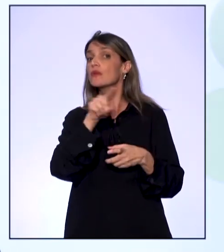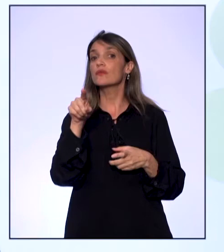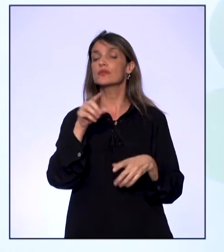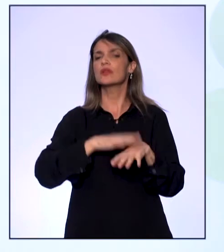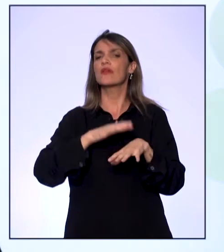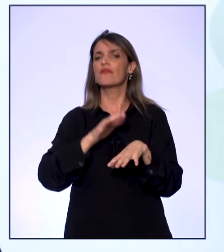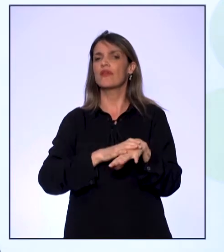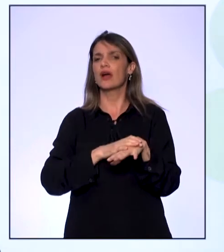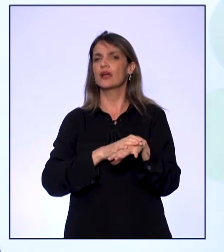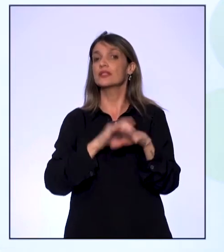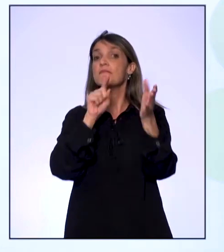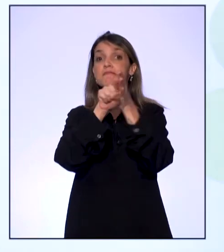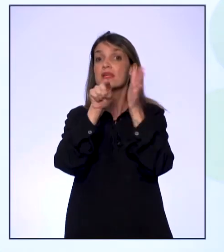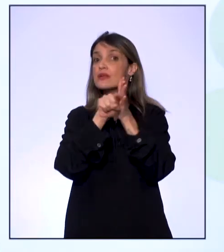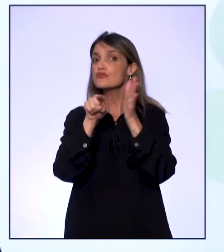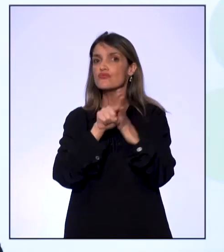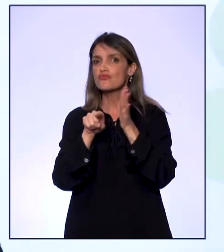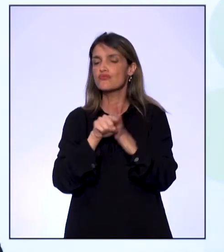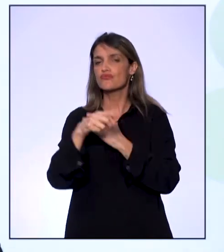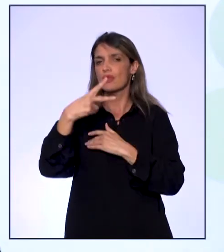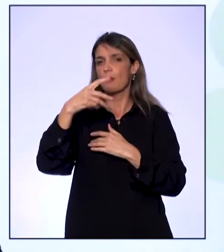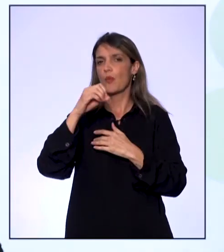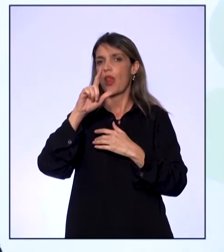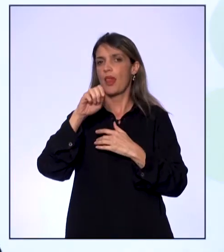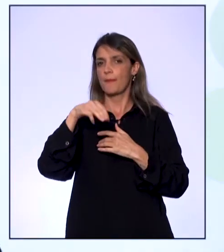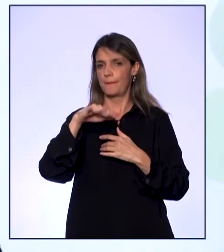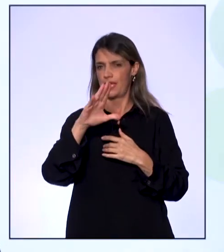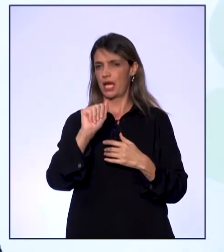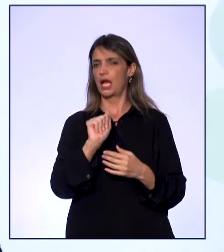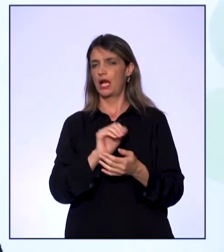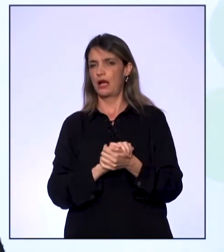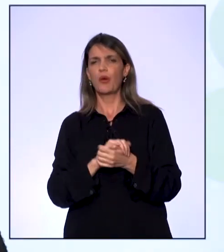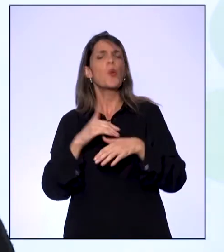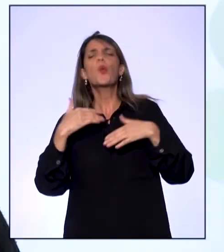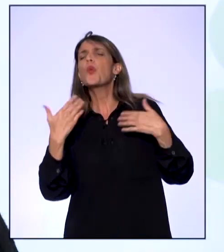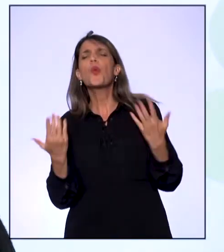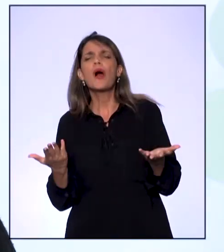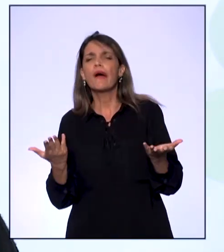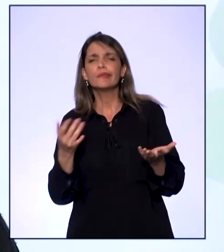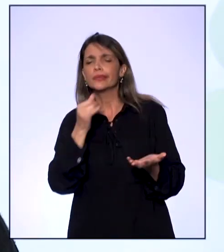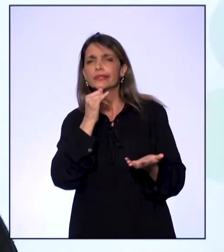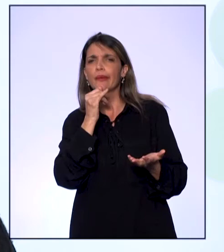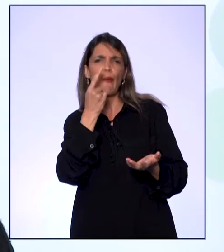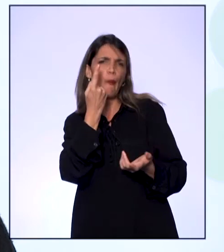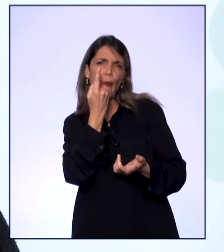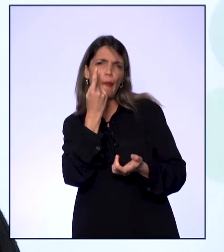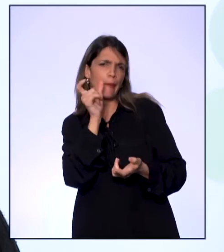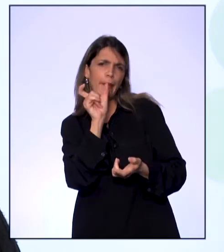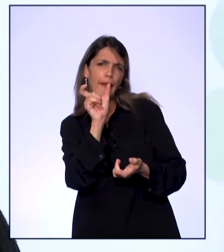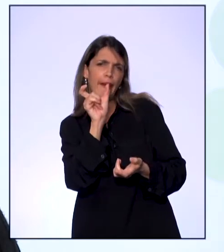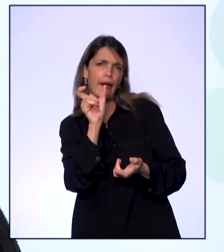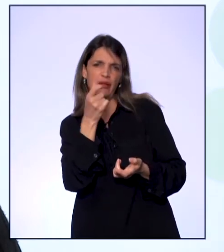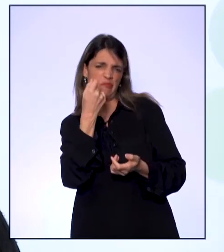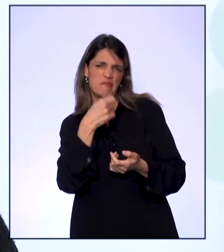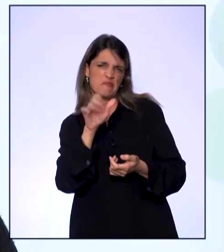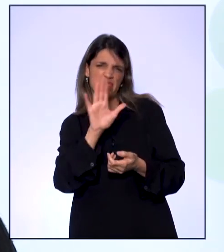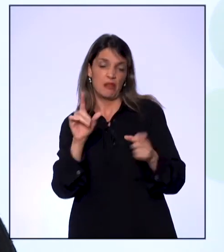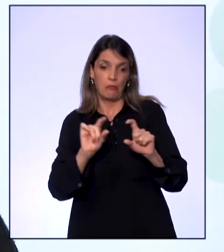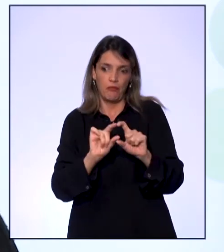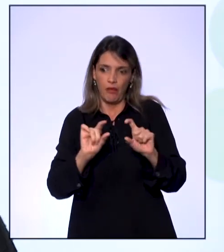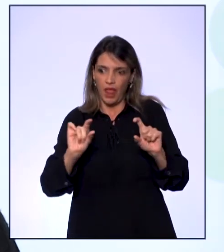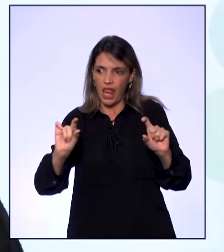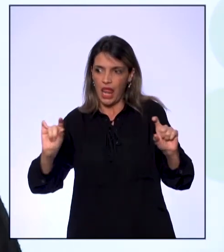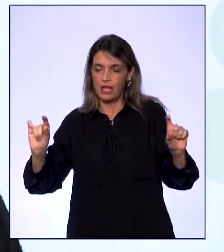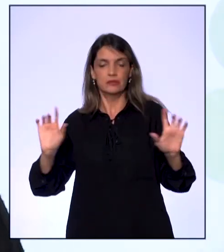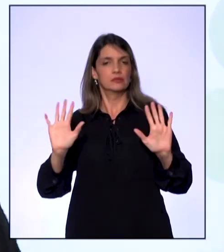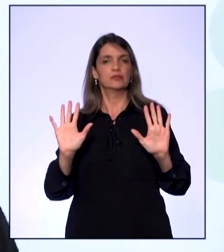elaborem questões polêmicas. Então, a gente vai colocar aí no chat quais seriam questões polêmicas. Pode ser uma palavra só, não precisa ser uma frase extensa, mas pensem